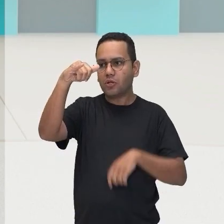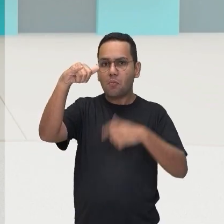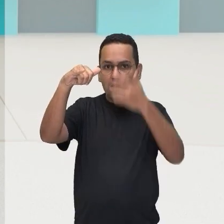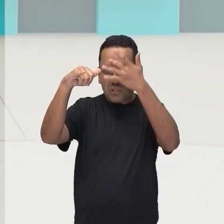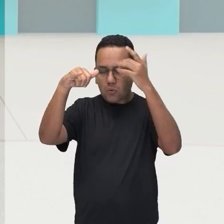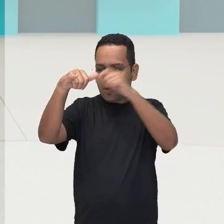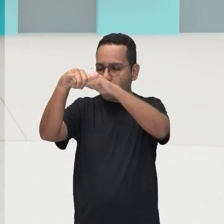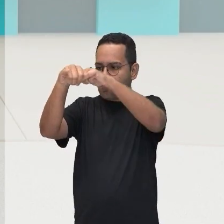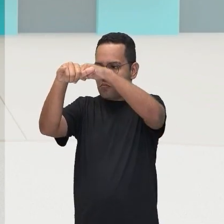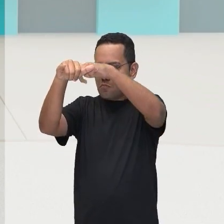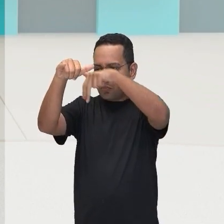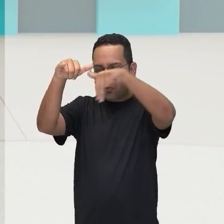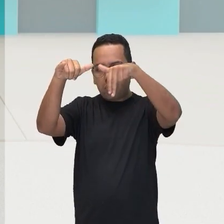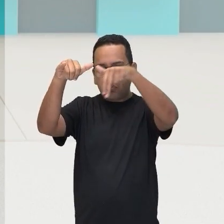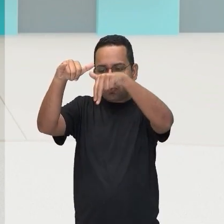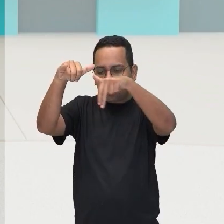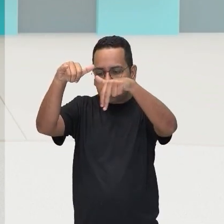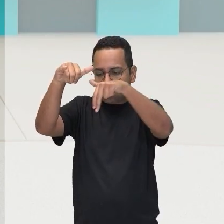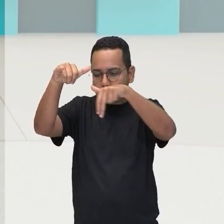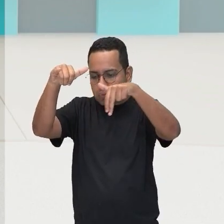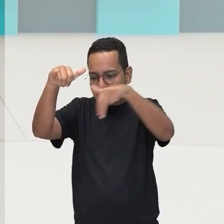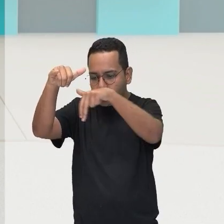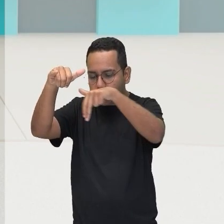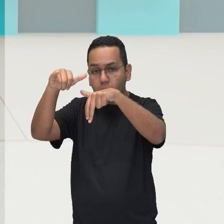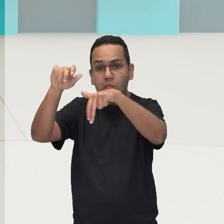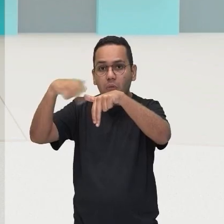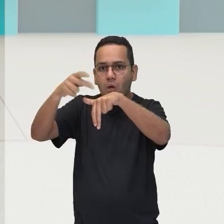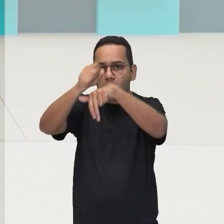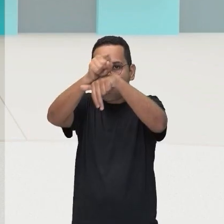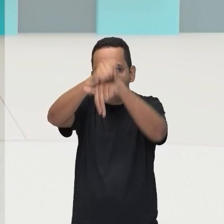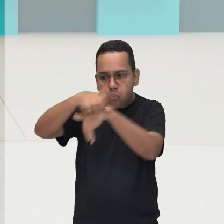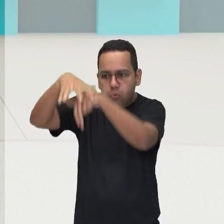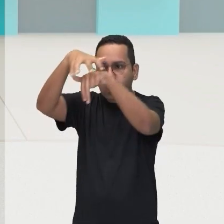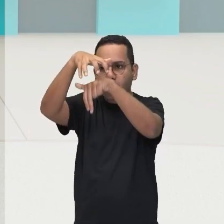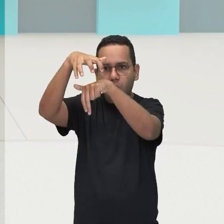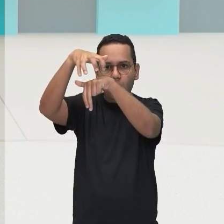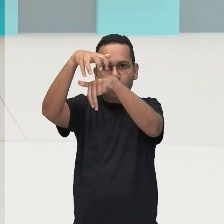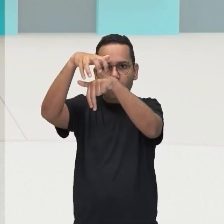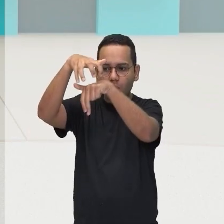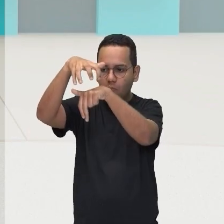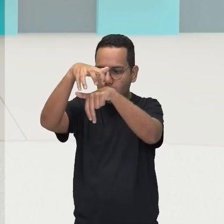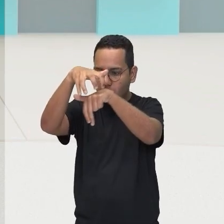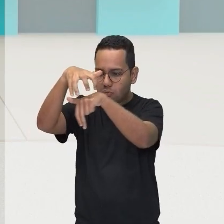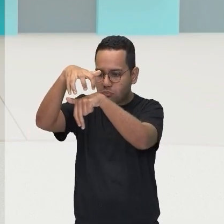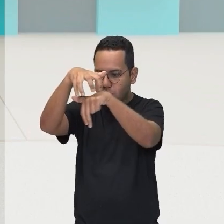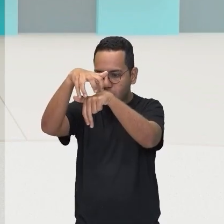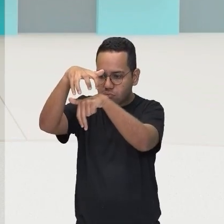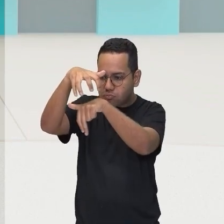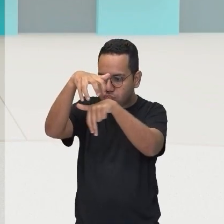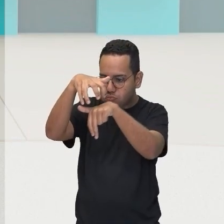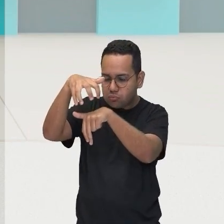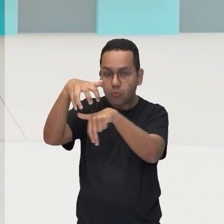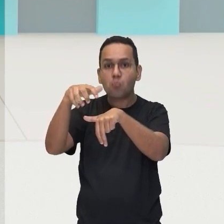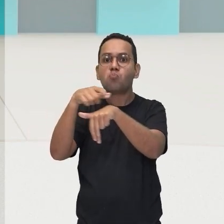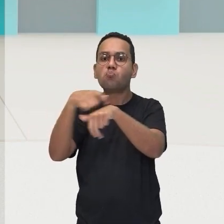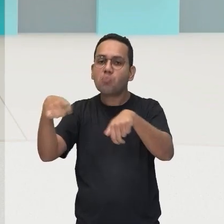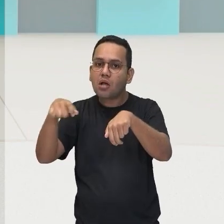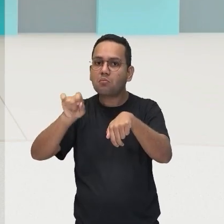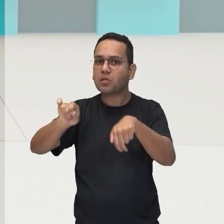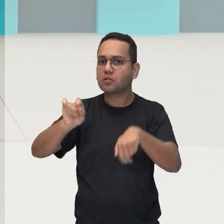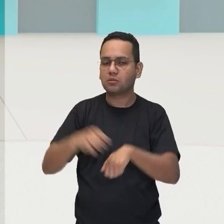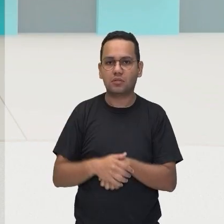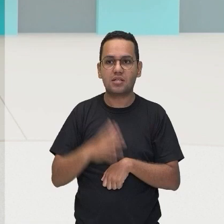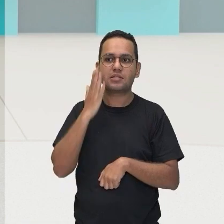voar até uma determinada altura, e aí você vai se jogar literalmente ali no ar. E quando chegar a uma